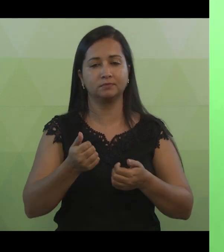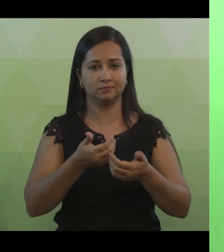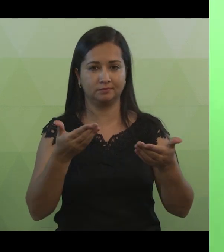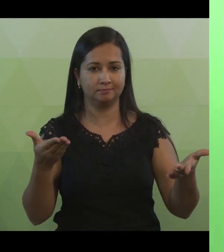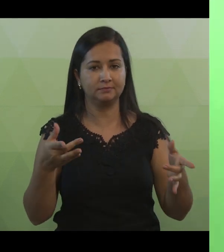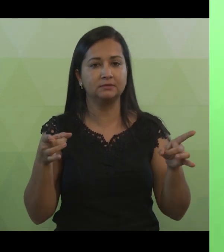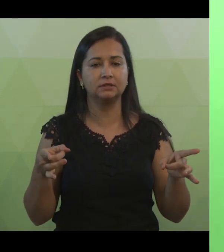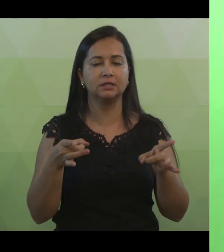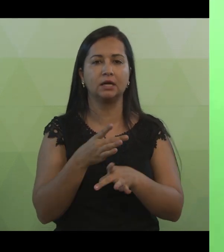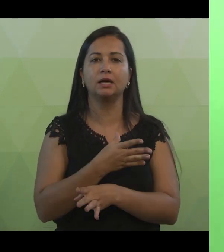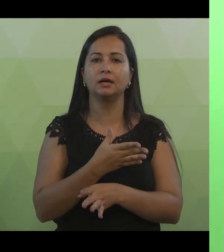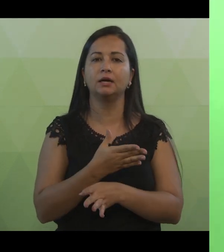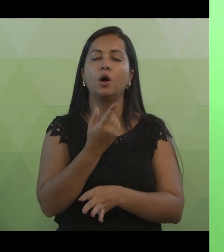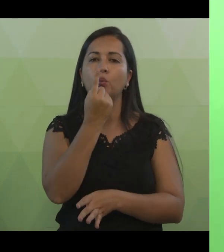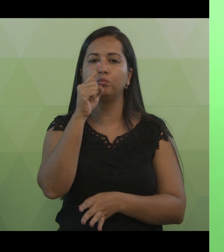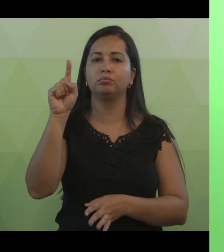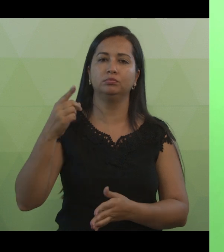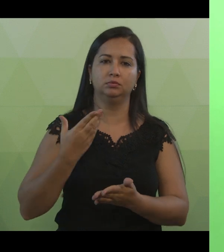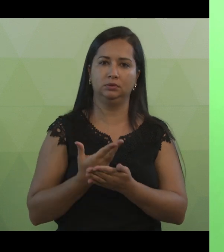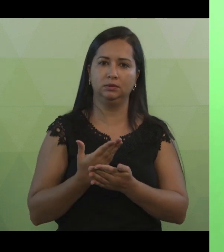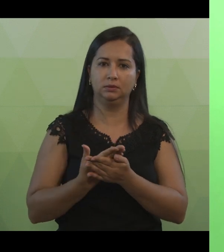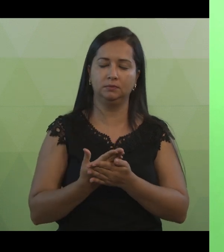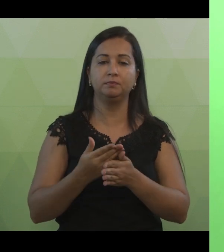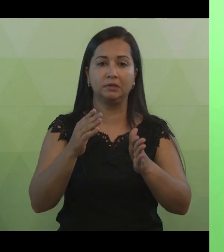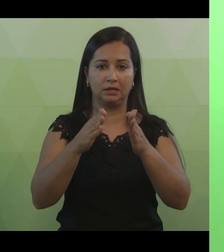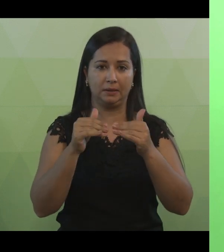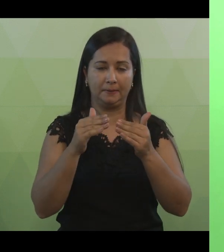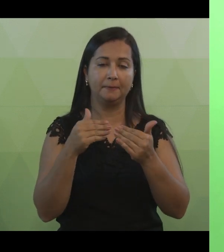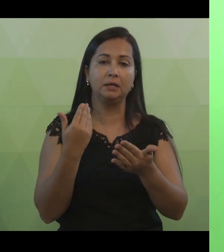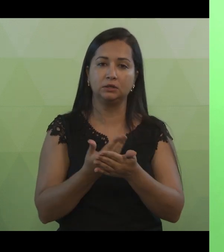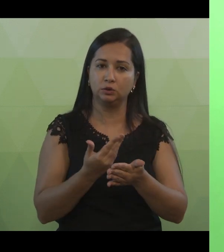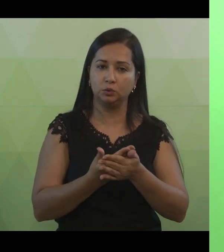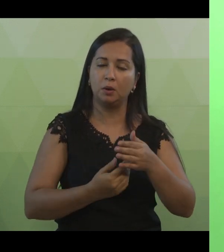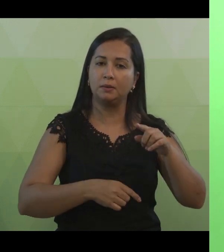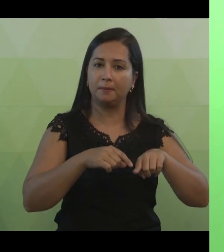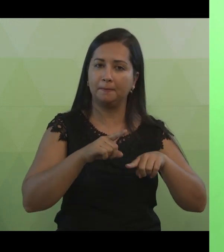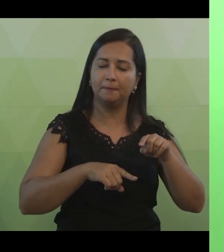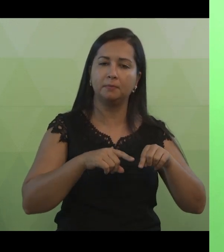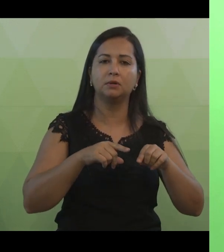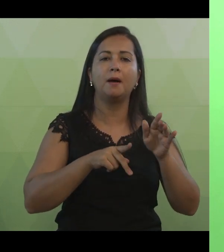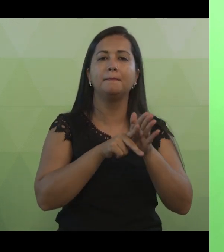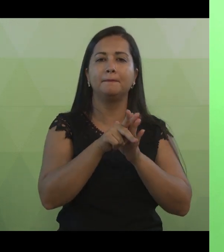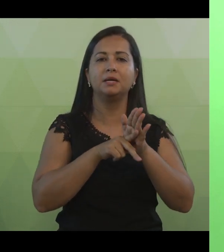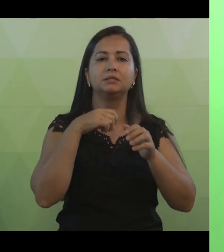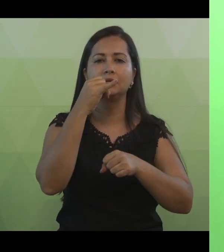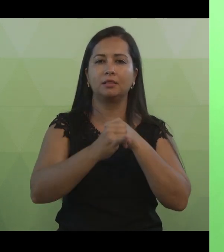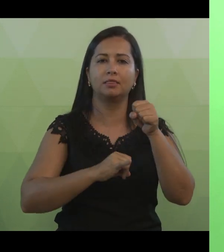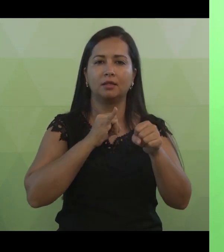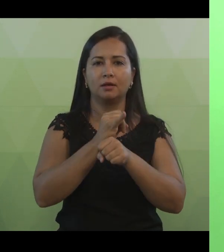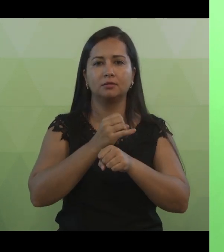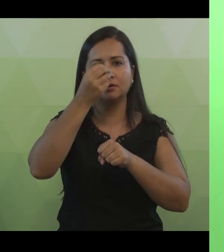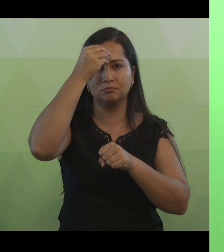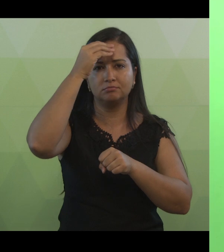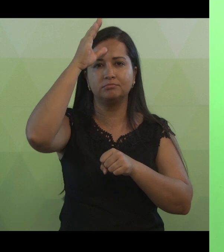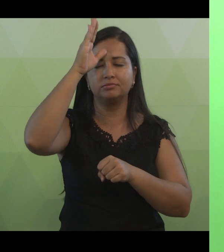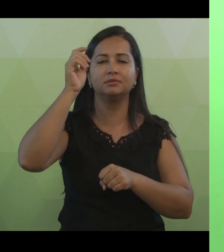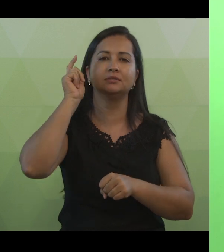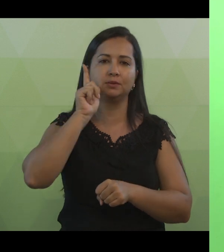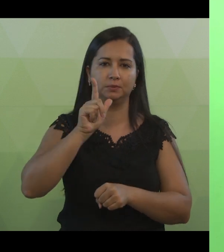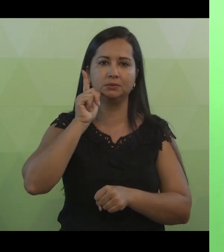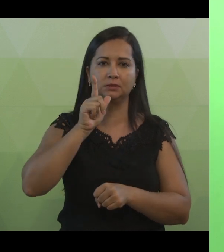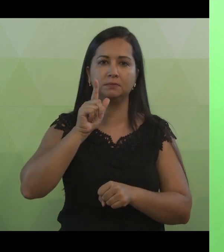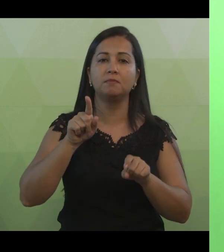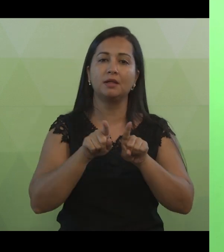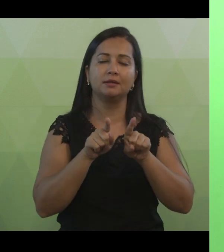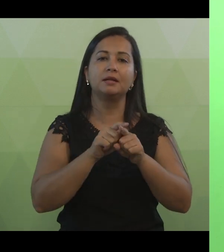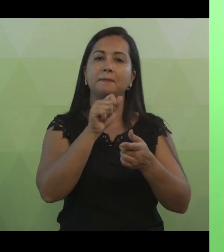Pessoal, encerramos assim nossa última aula. Peço que estudem material didático e pesquise na internet para reforçar os conhecimentos estudados e realizar